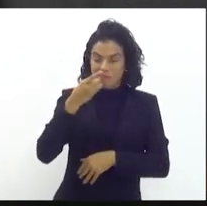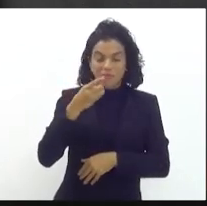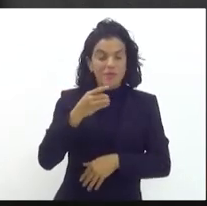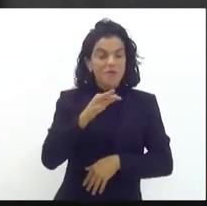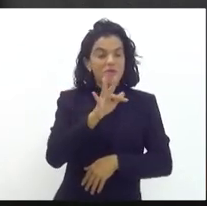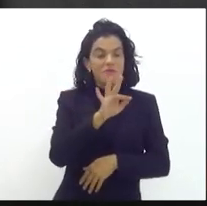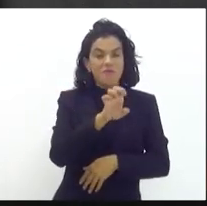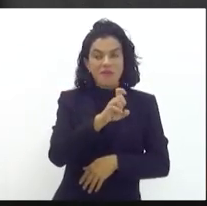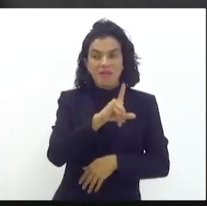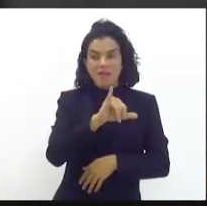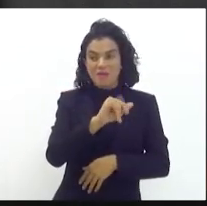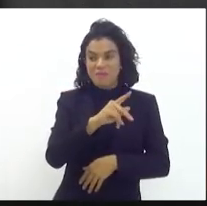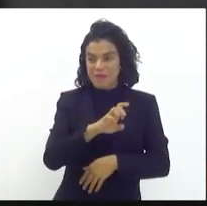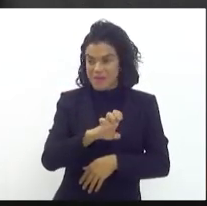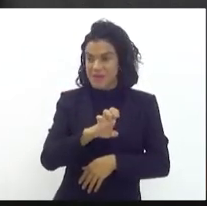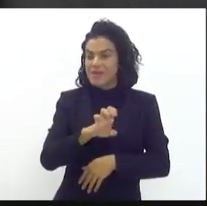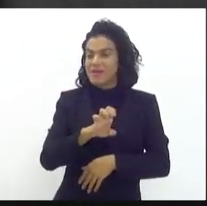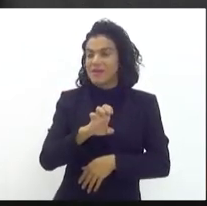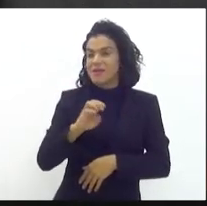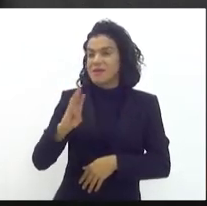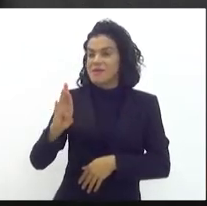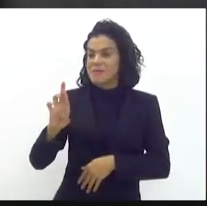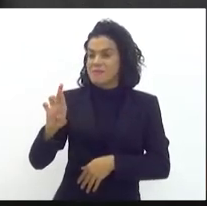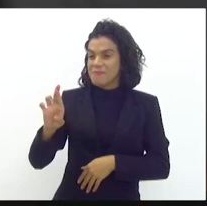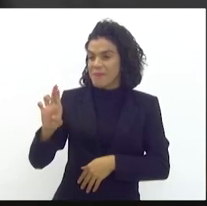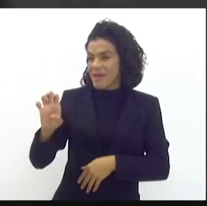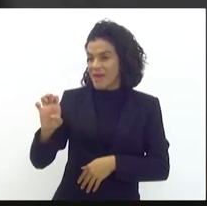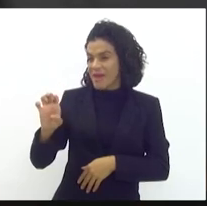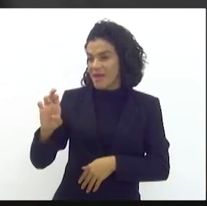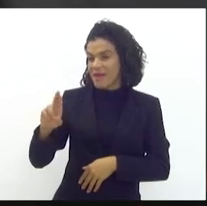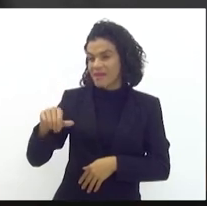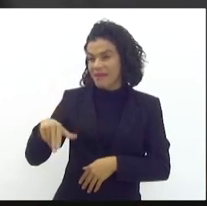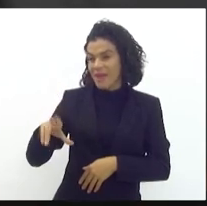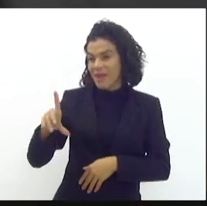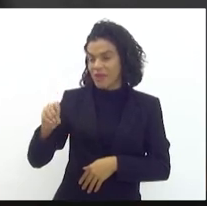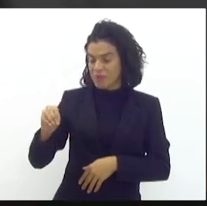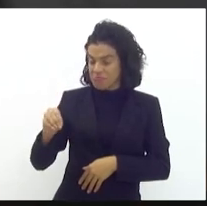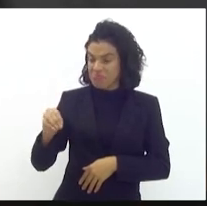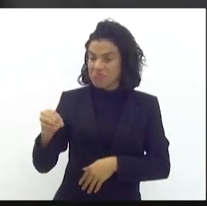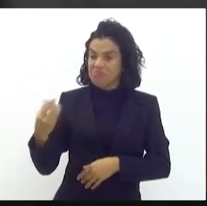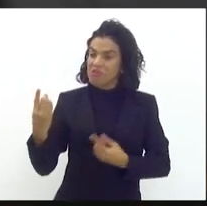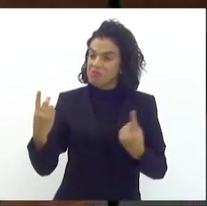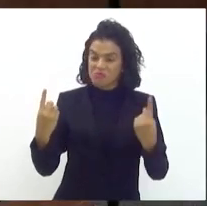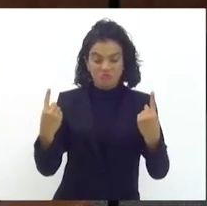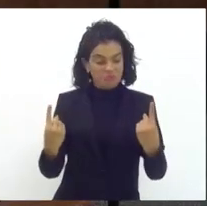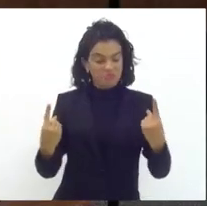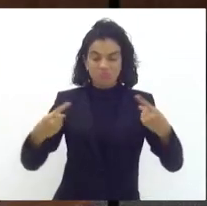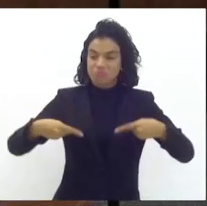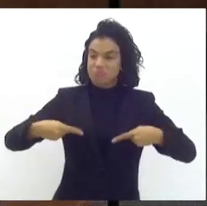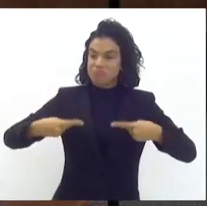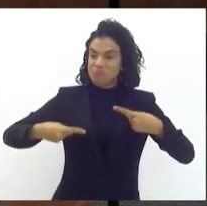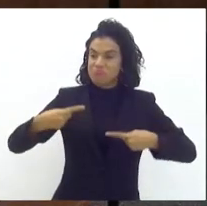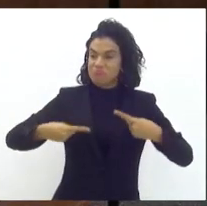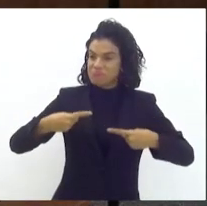vai ser extremamente rico e